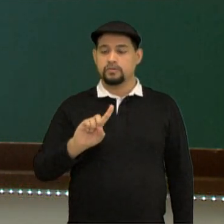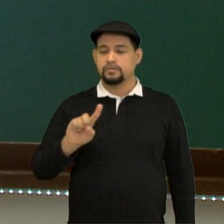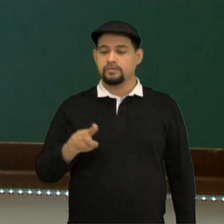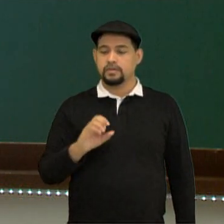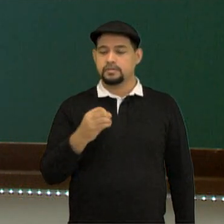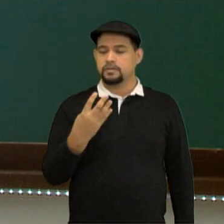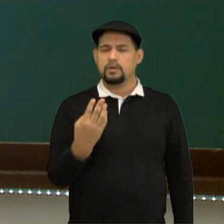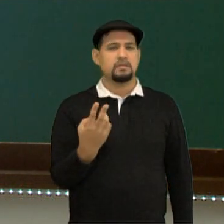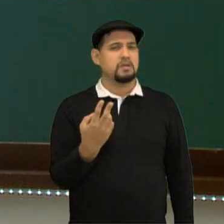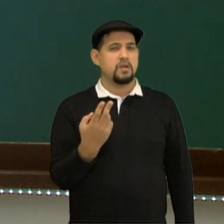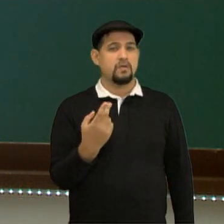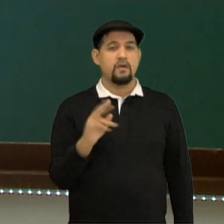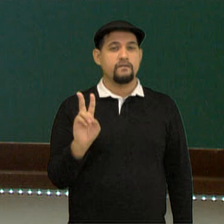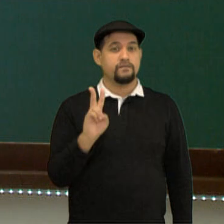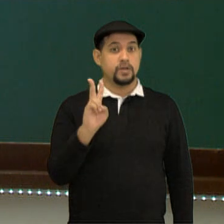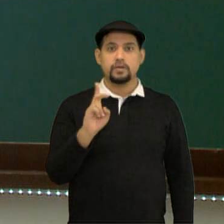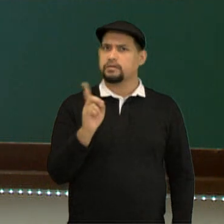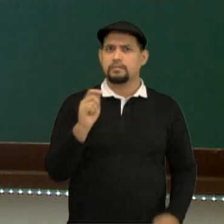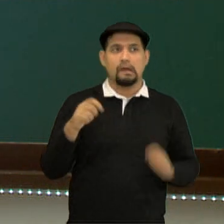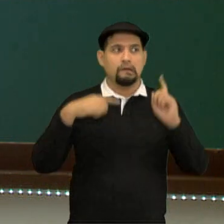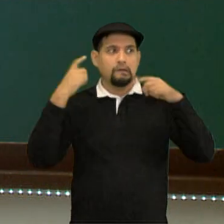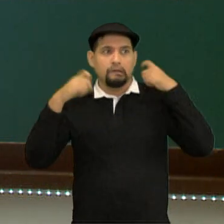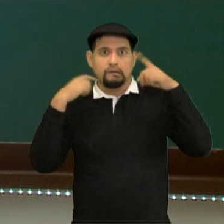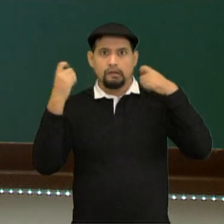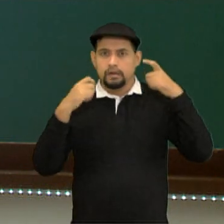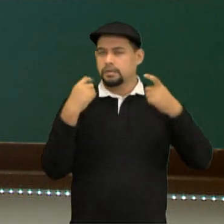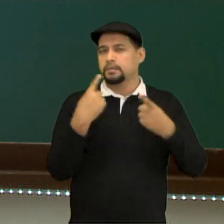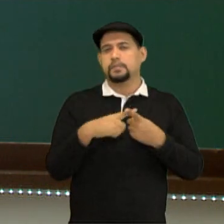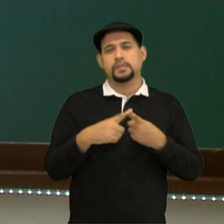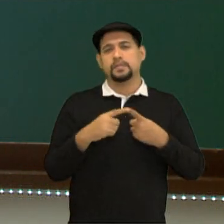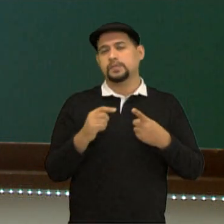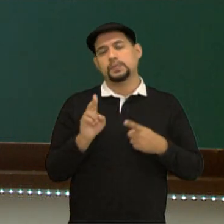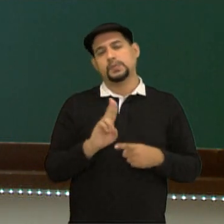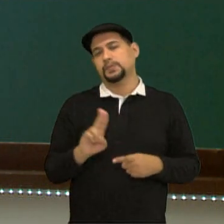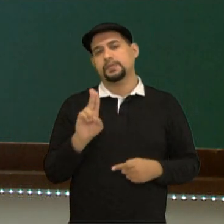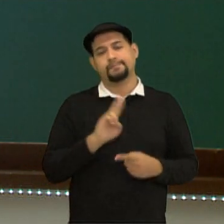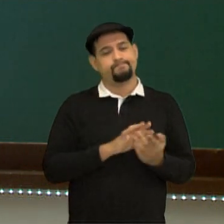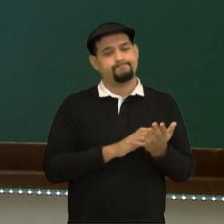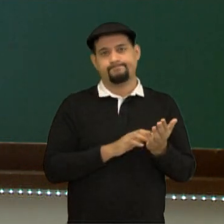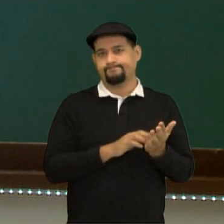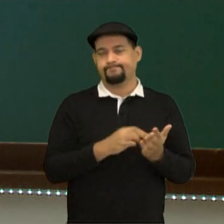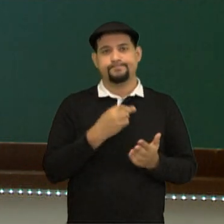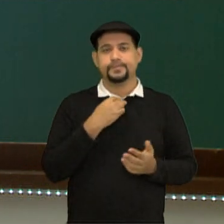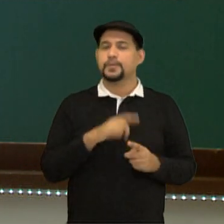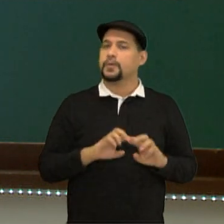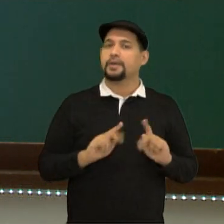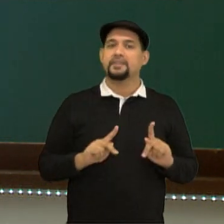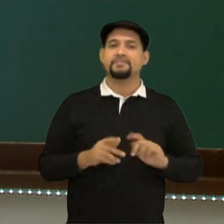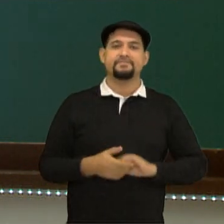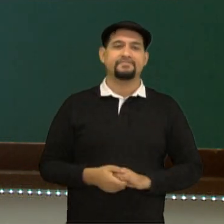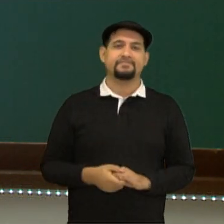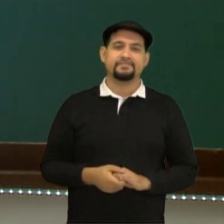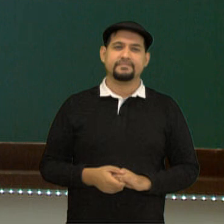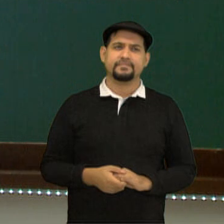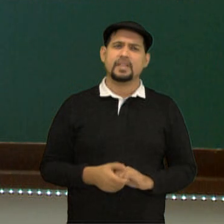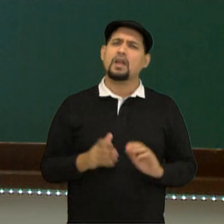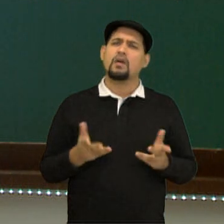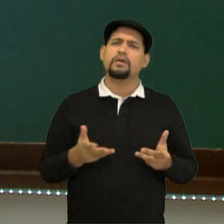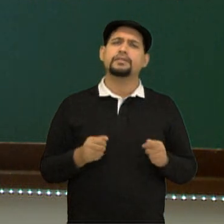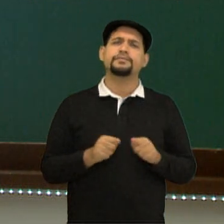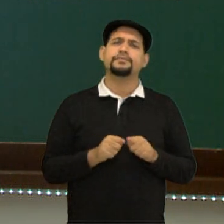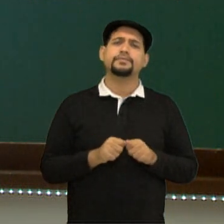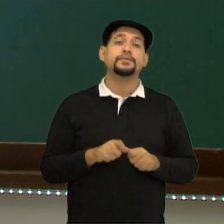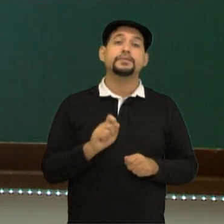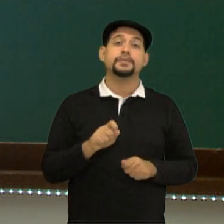1,04 equivale a este valor. Não se preocupe que lá vocês não vão poder utilizar a calculadora. Tranquilo, gente? Vamos agora